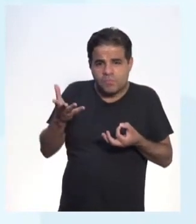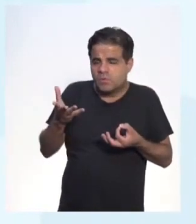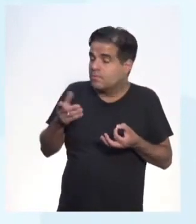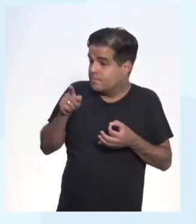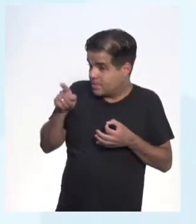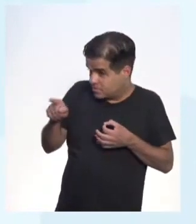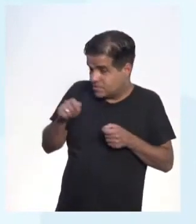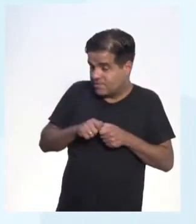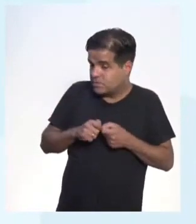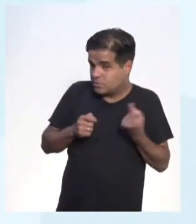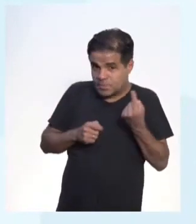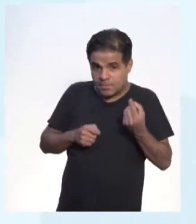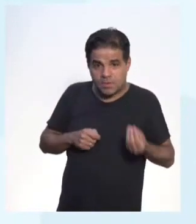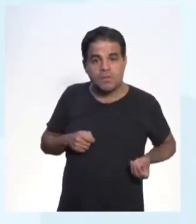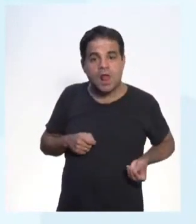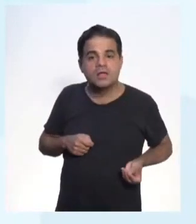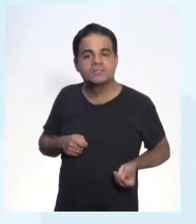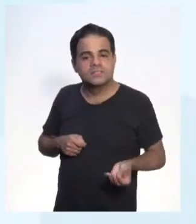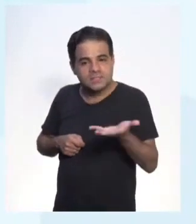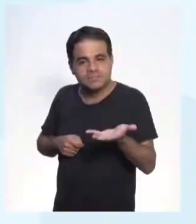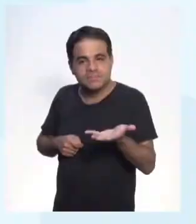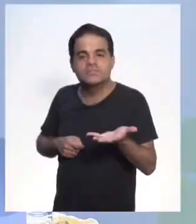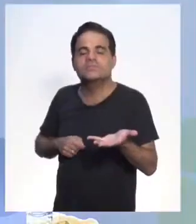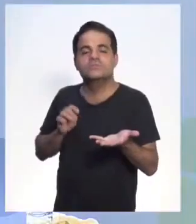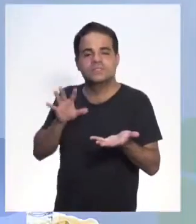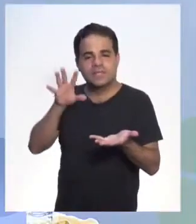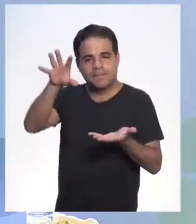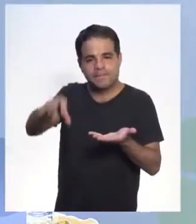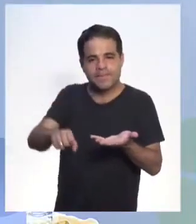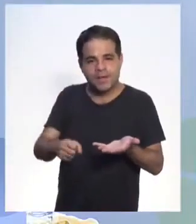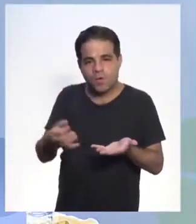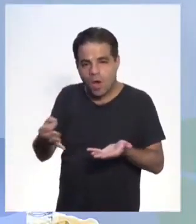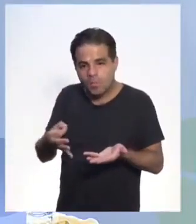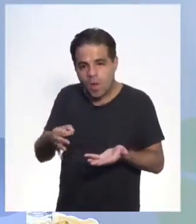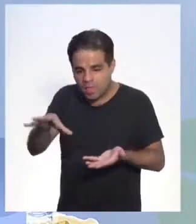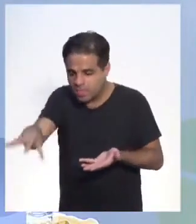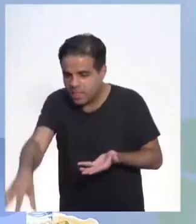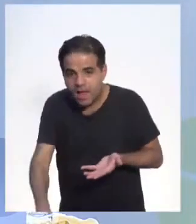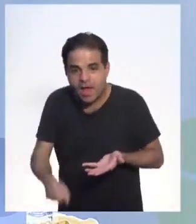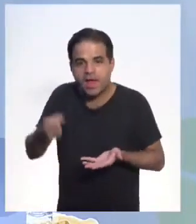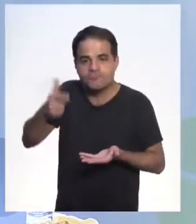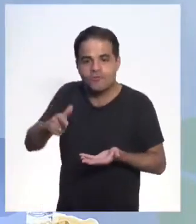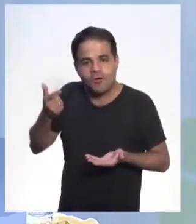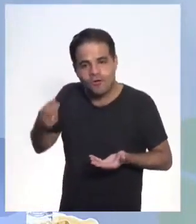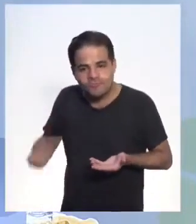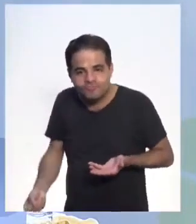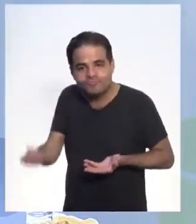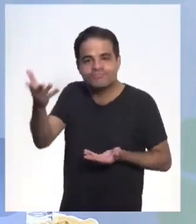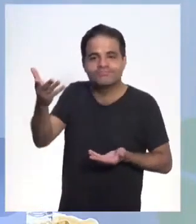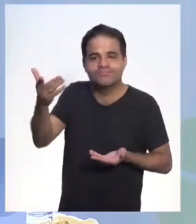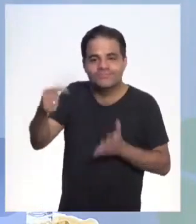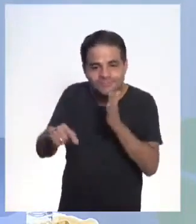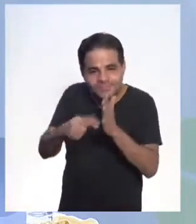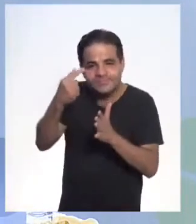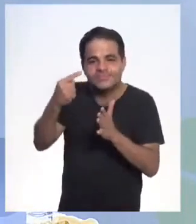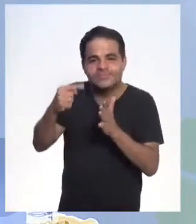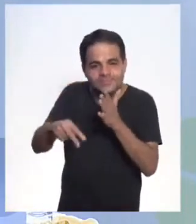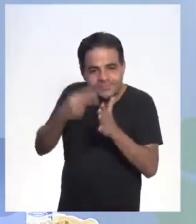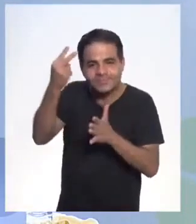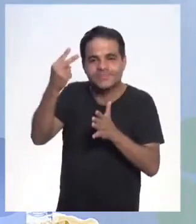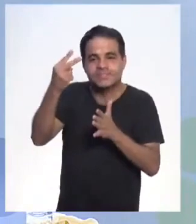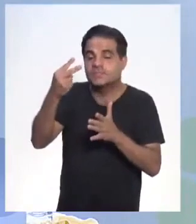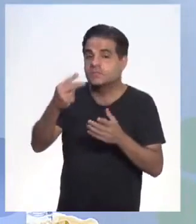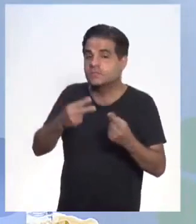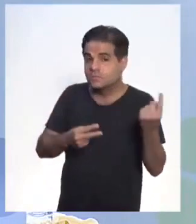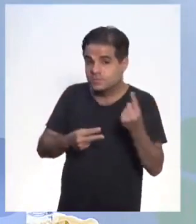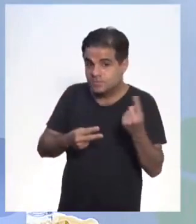fez o primeiro lançamento, pegou a moeda do chão e lançou de novo. Então, o primeiro